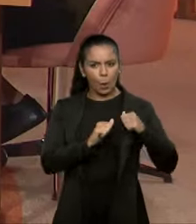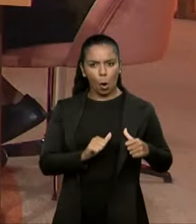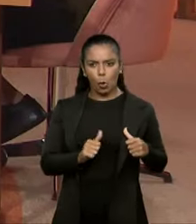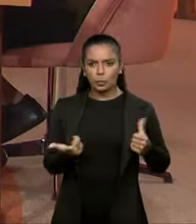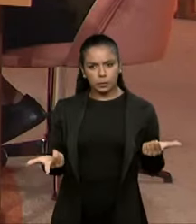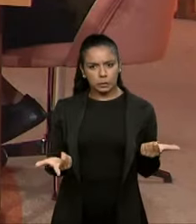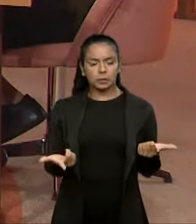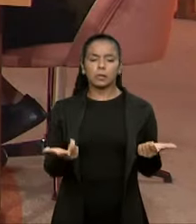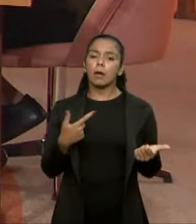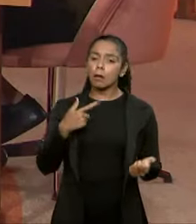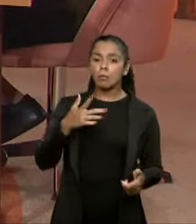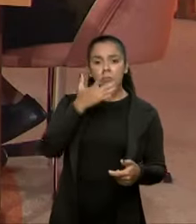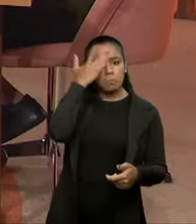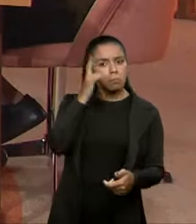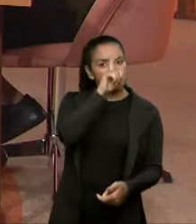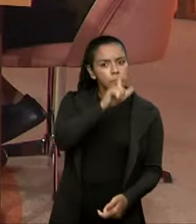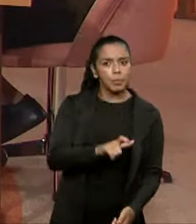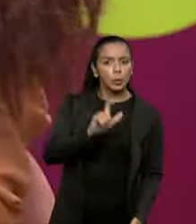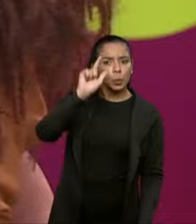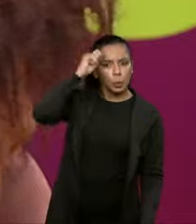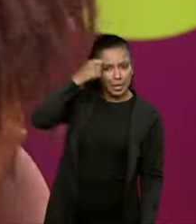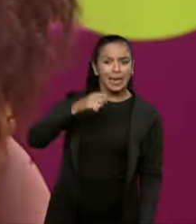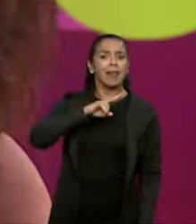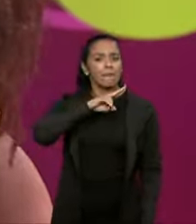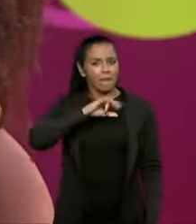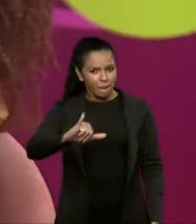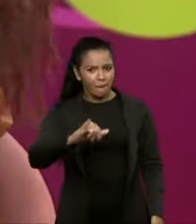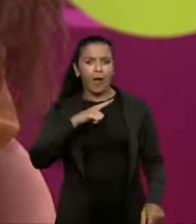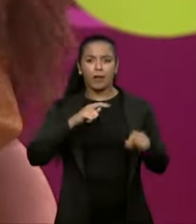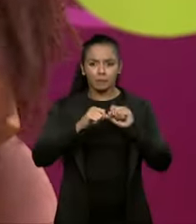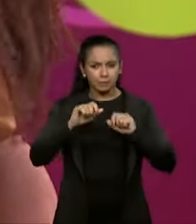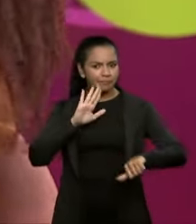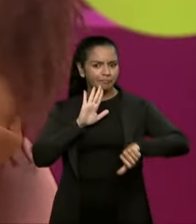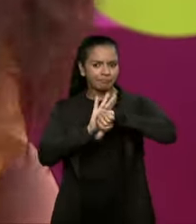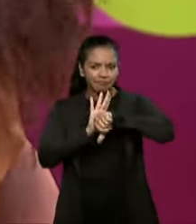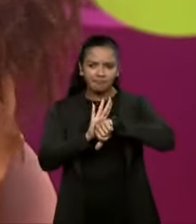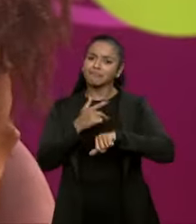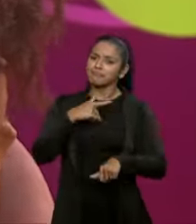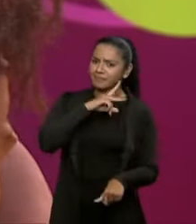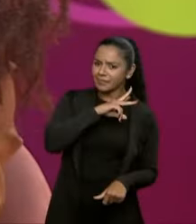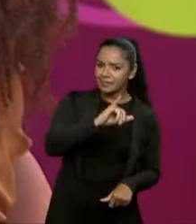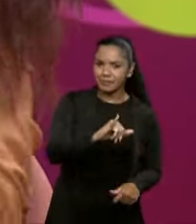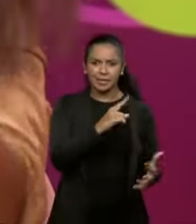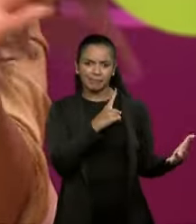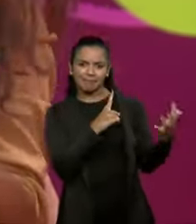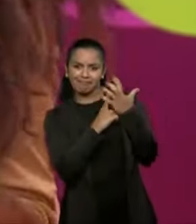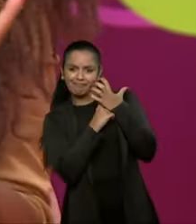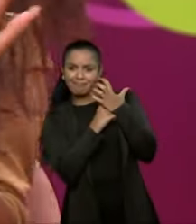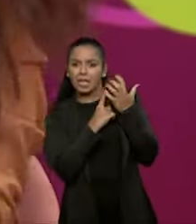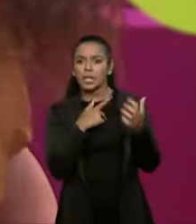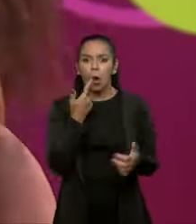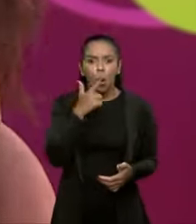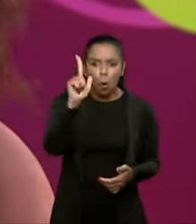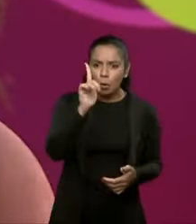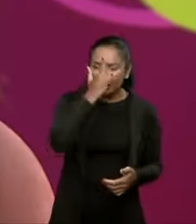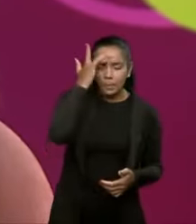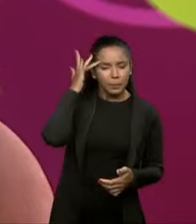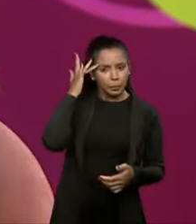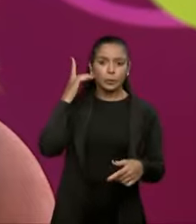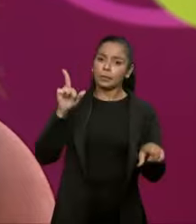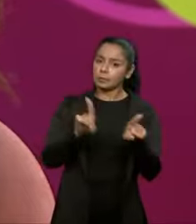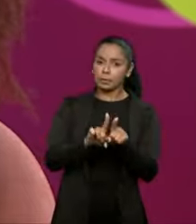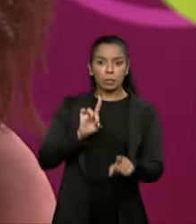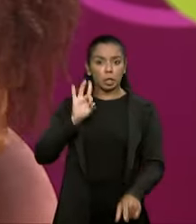por ser uma pessoa negra, um menino negro, ele vai cometer um crime? Ele está, de alguma forma, ameaçando uma outra pessoa que está ali também